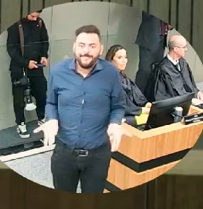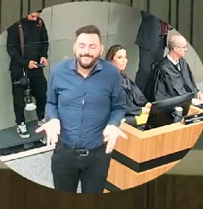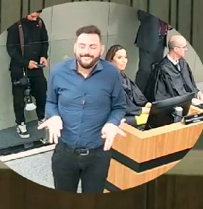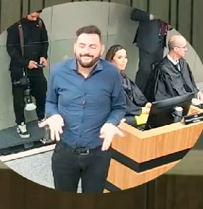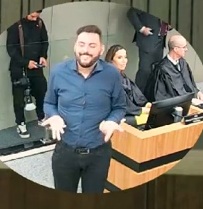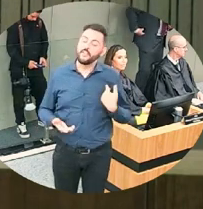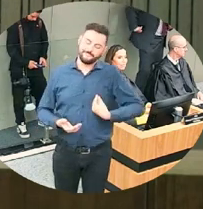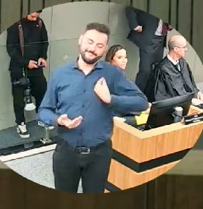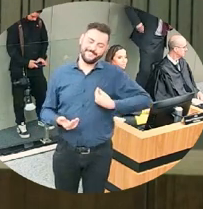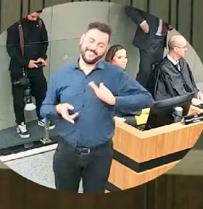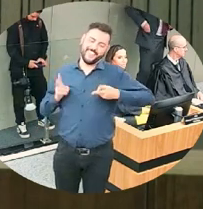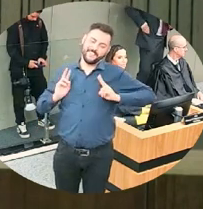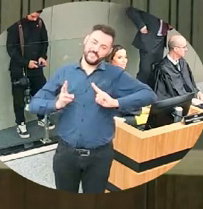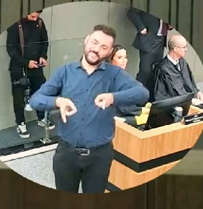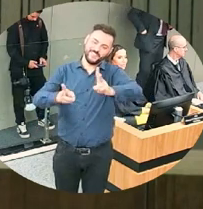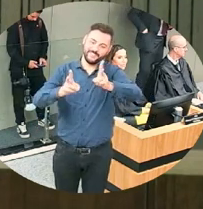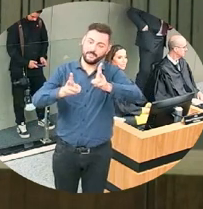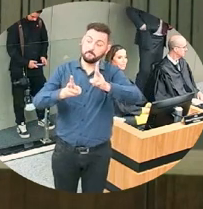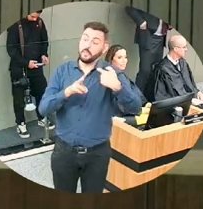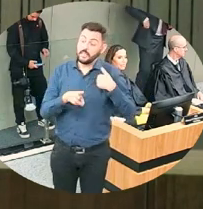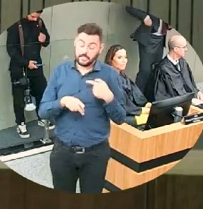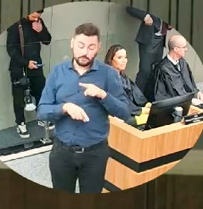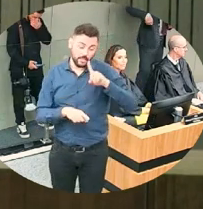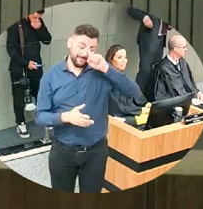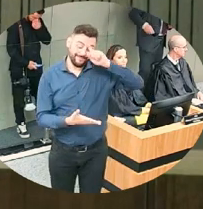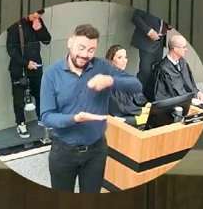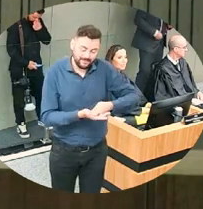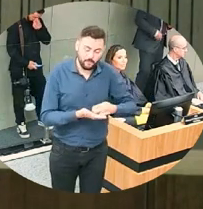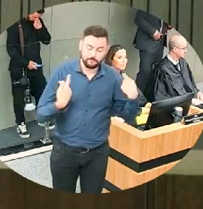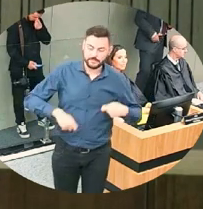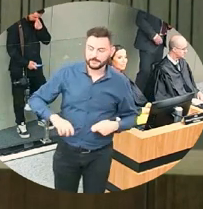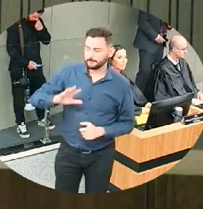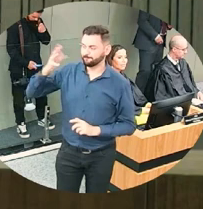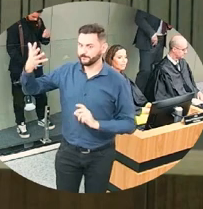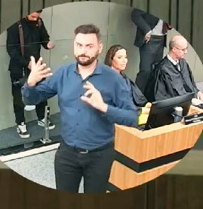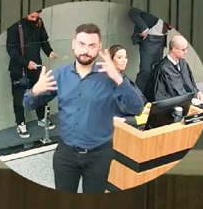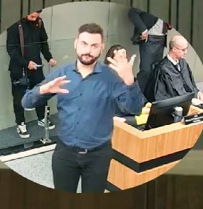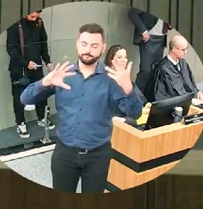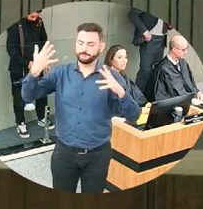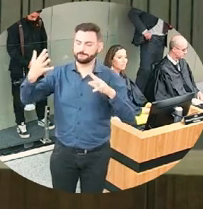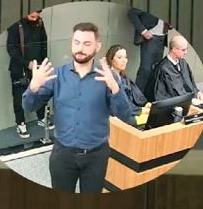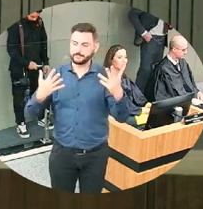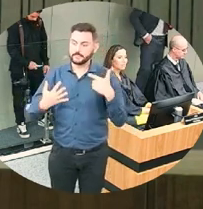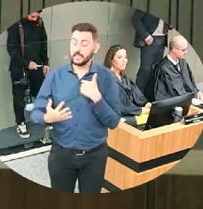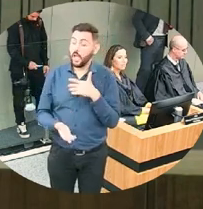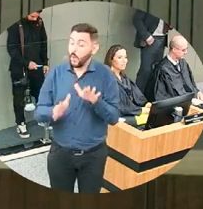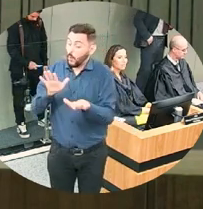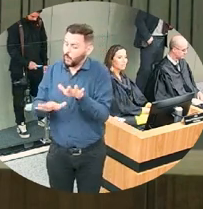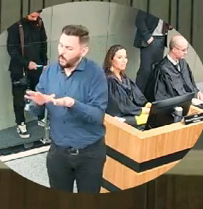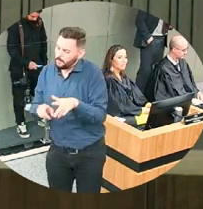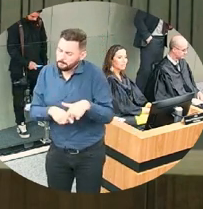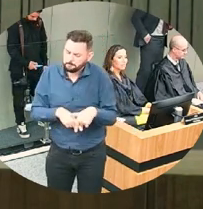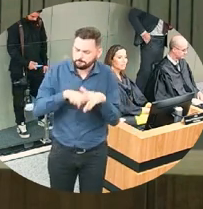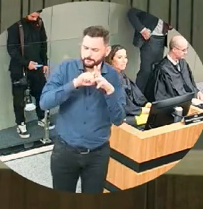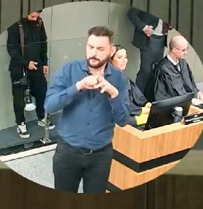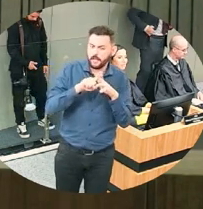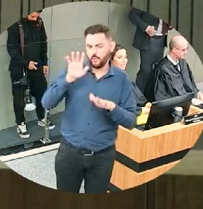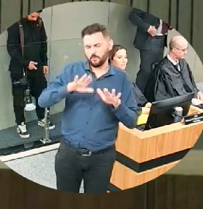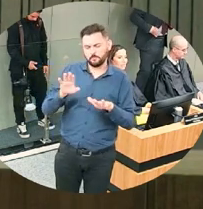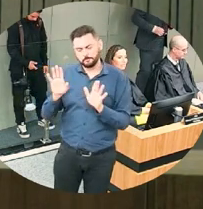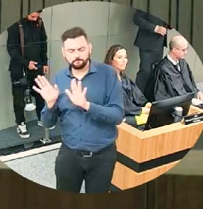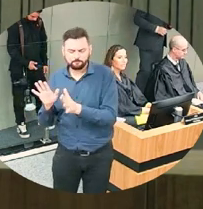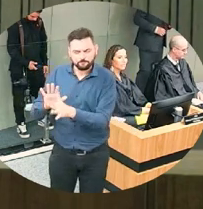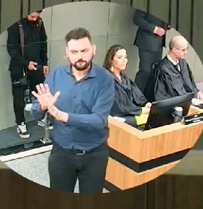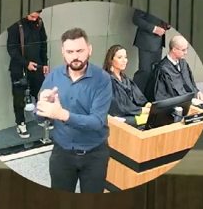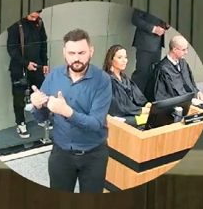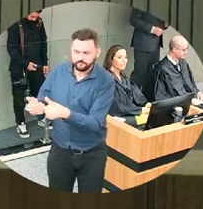agora a vida segue e muitas decisões precisam ser tomadas algumas posteriormente reconhecidas acertadas outras Nem tanto